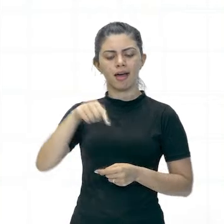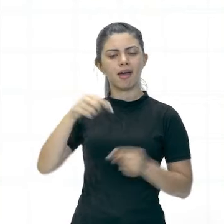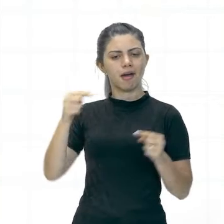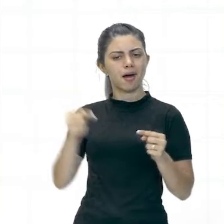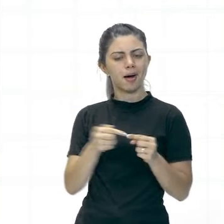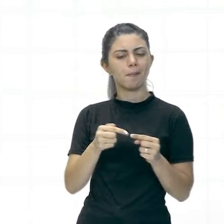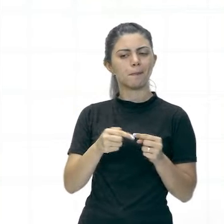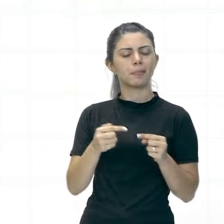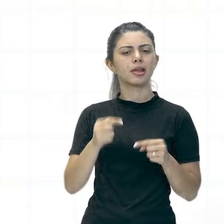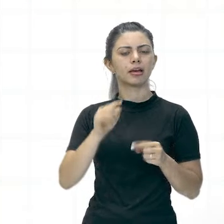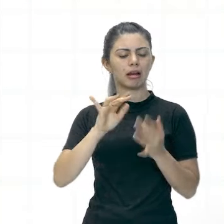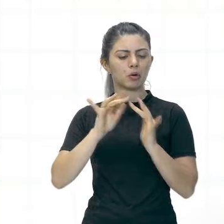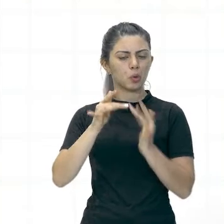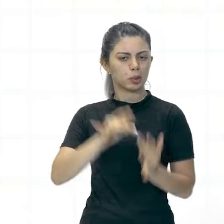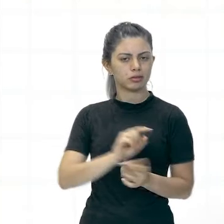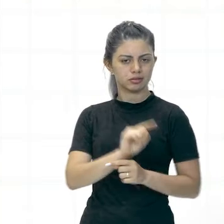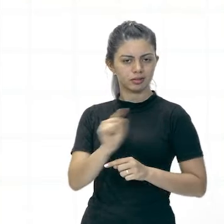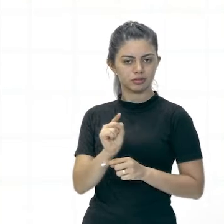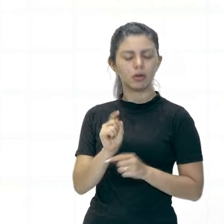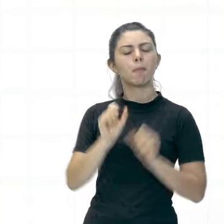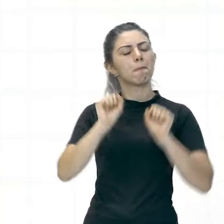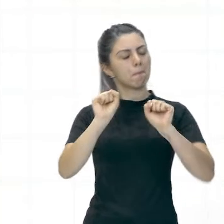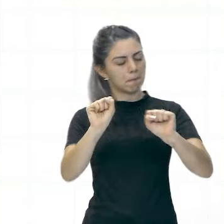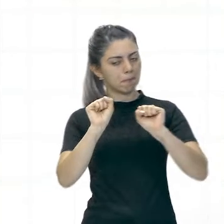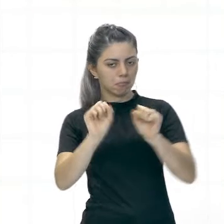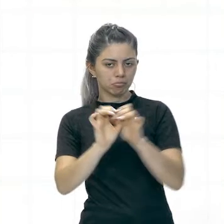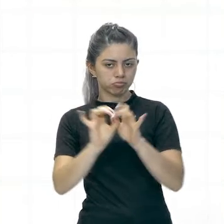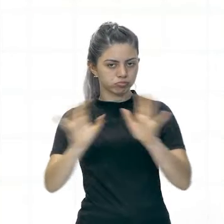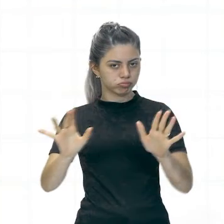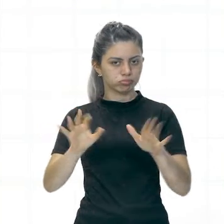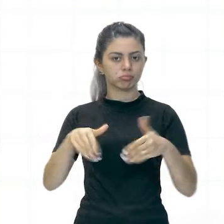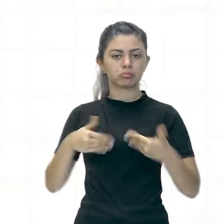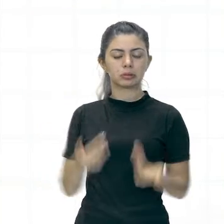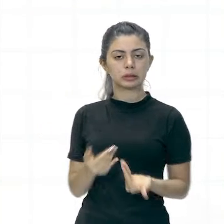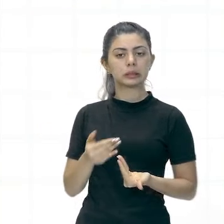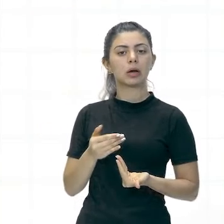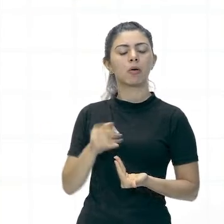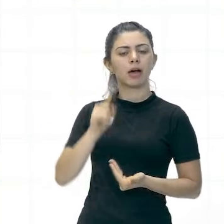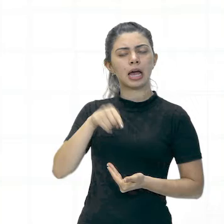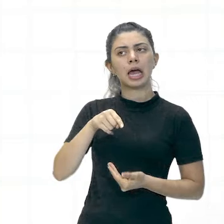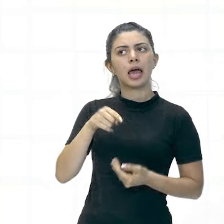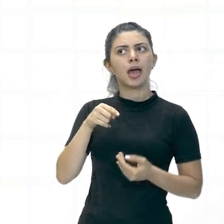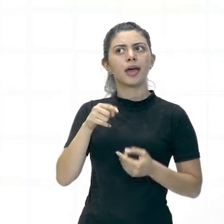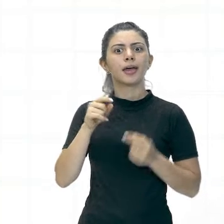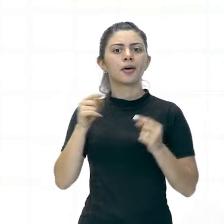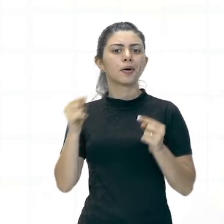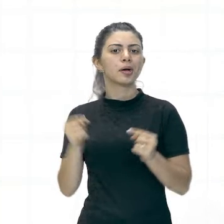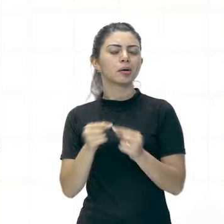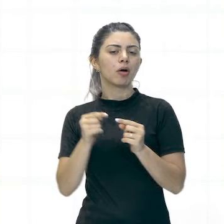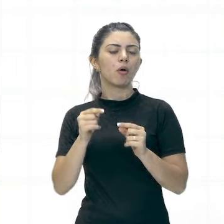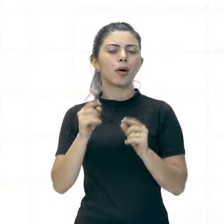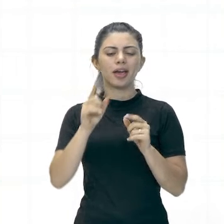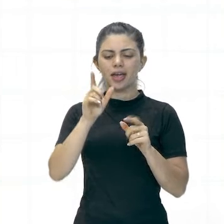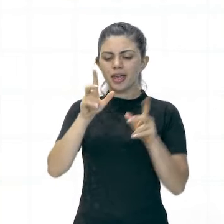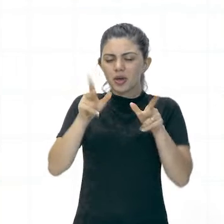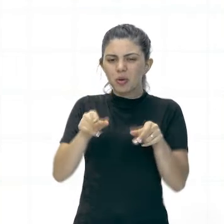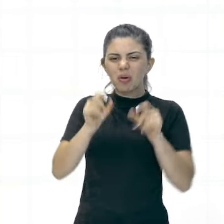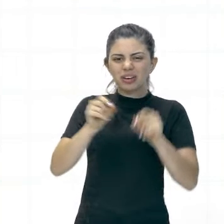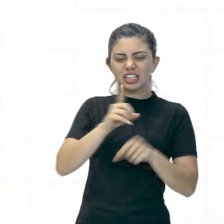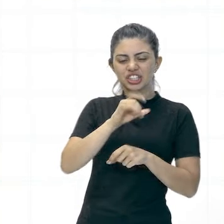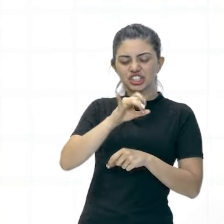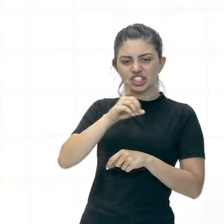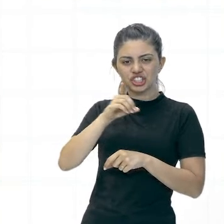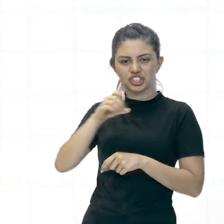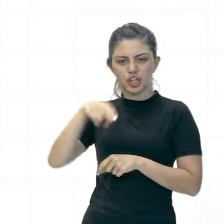forma negativa tranquilamente, tá? Então, o didn't, ele é como se fosse a junção do did junto com o not,